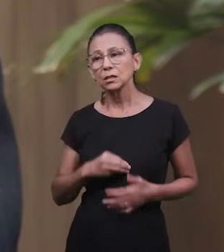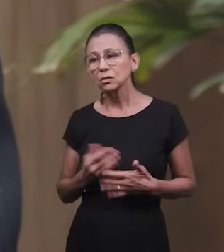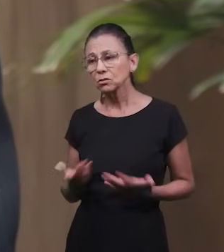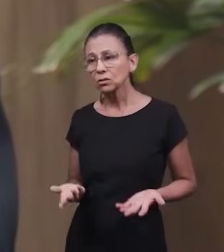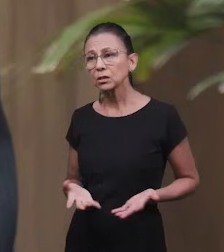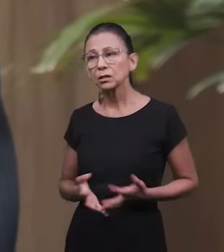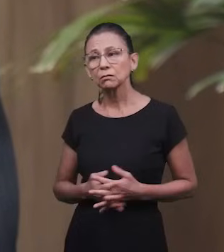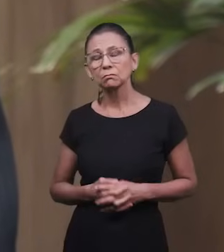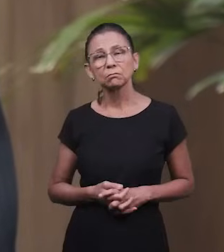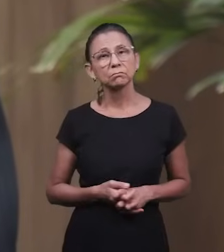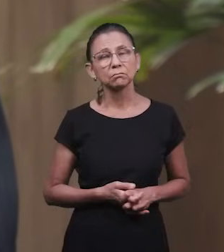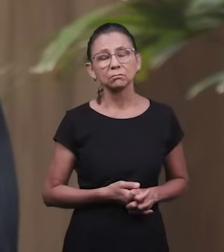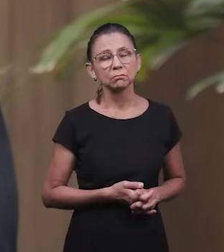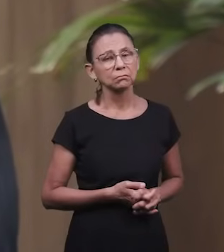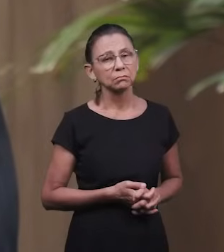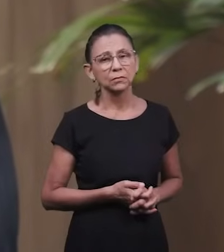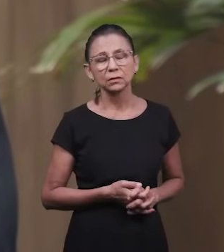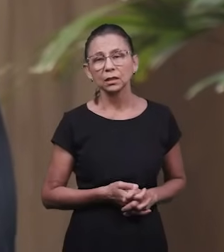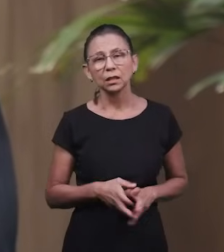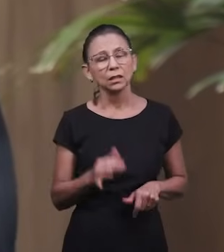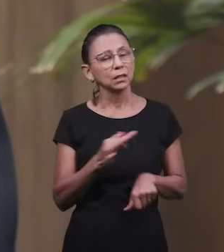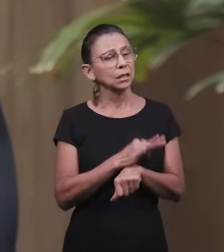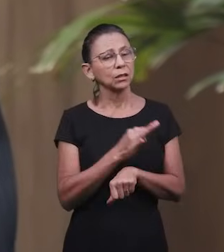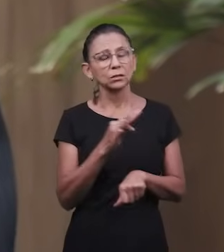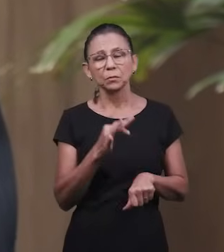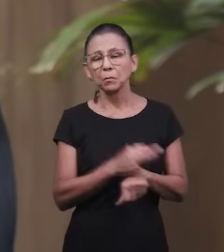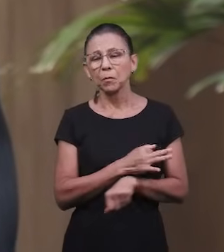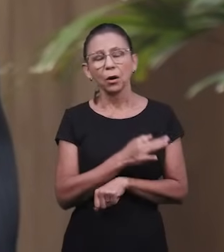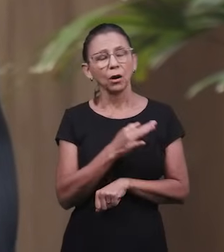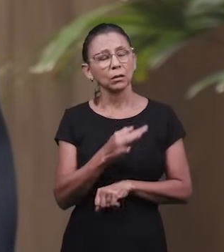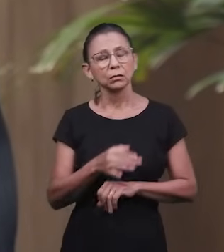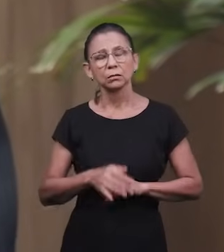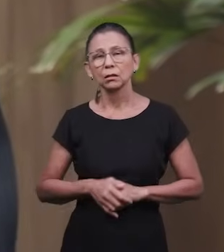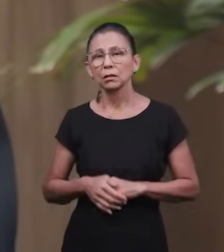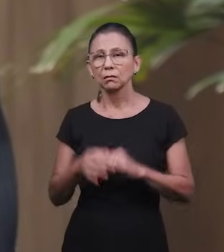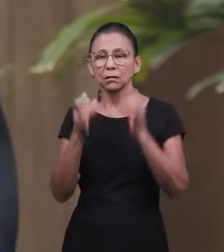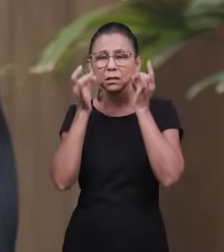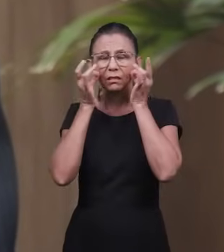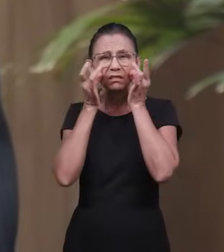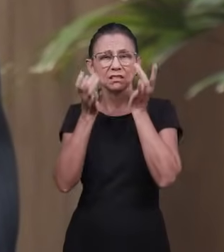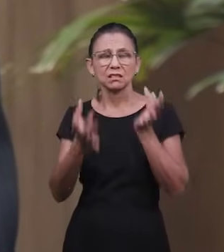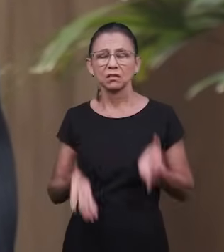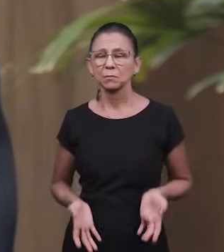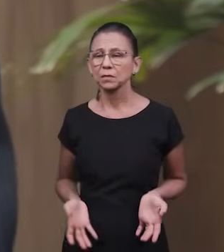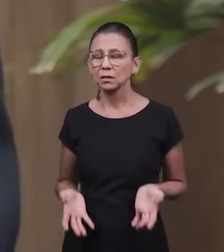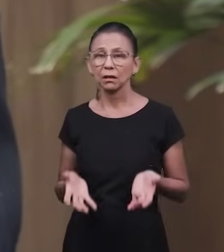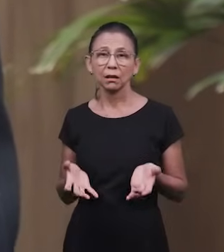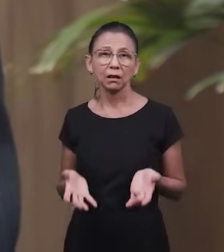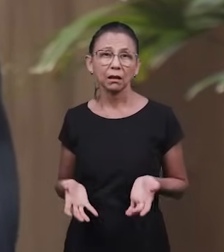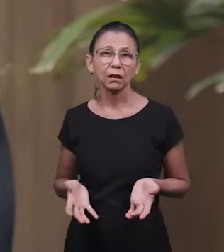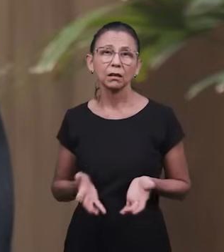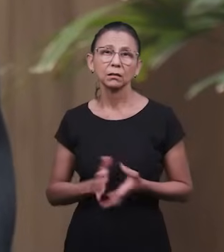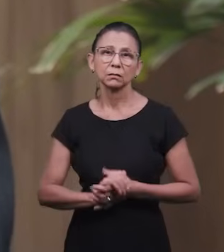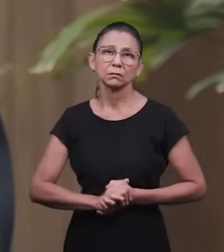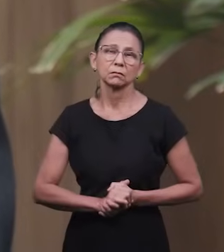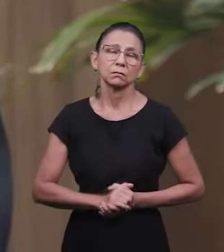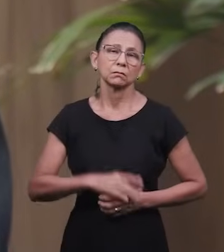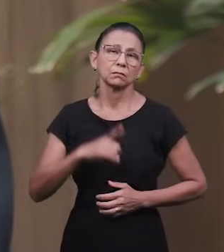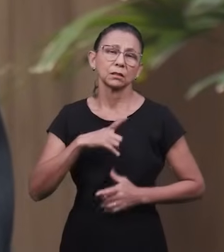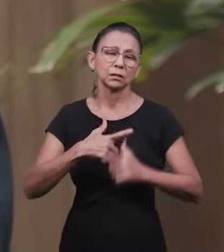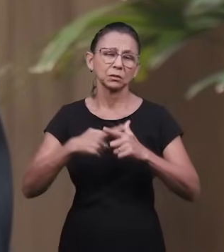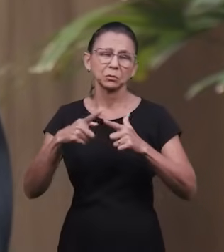informação, tenho tudo, mas eu não aguento mais, eu estou decepcionado, estou com